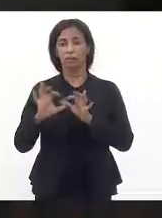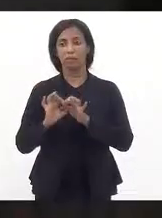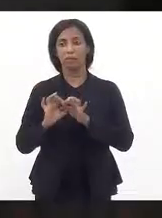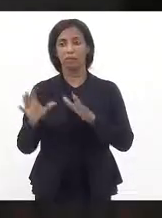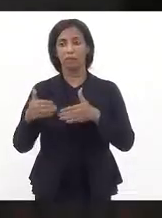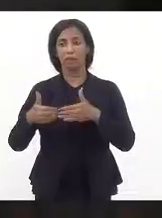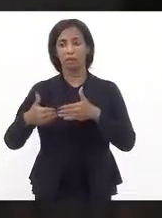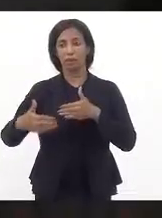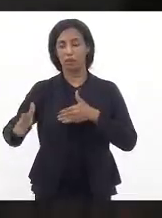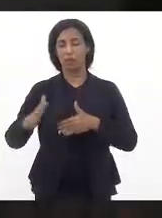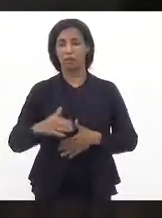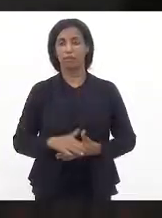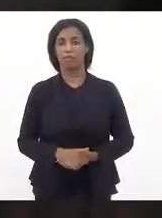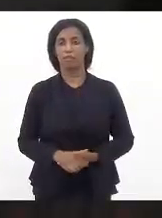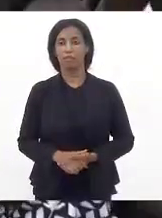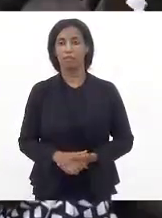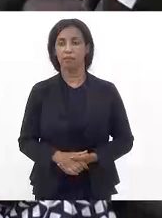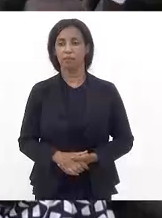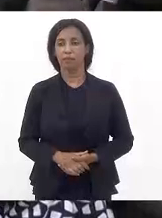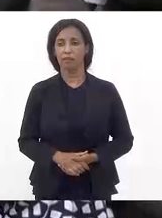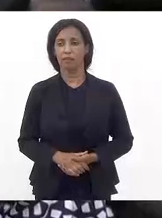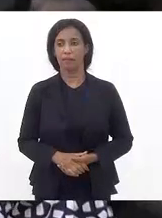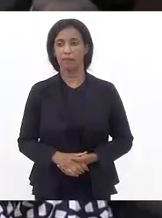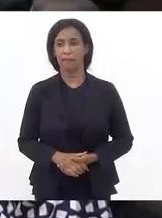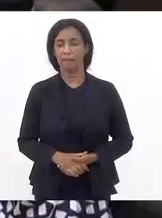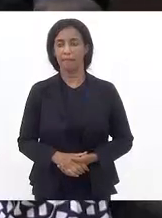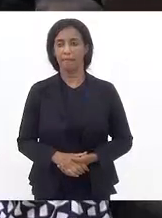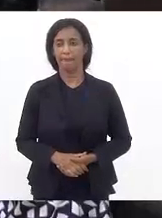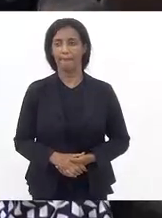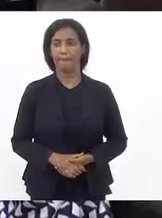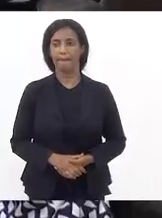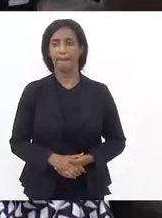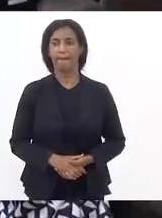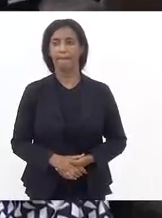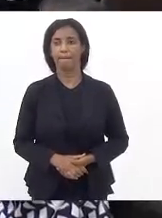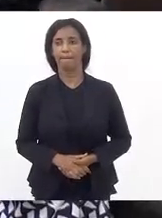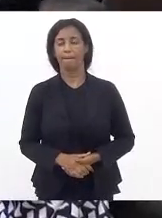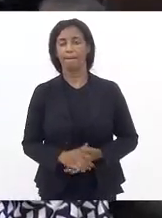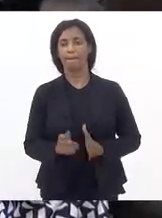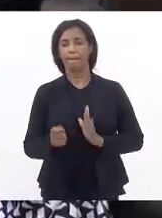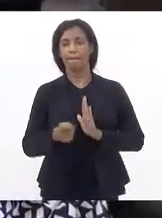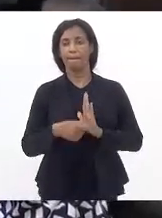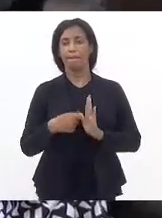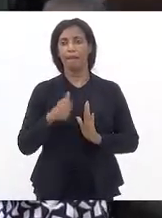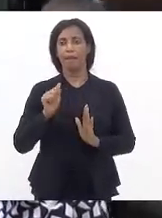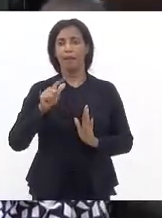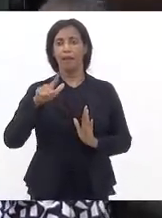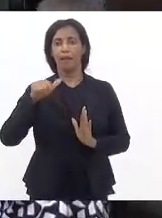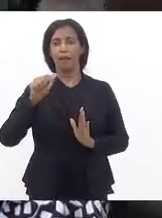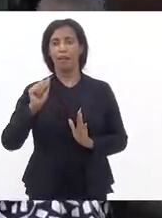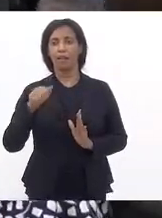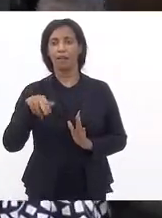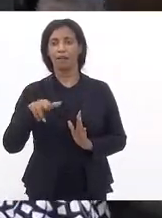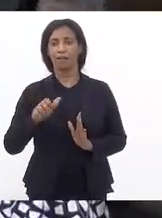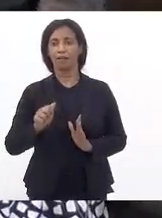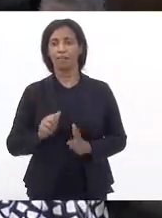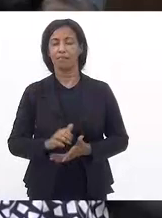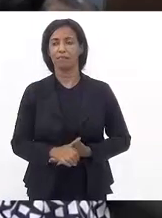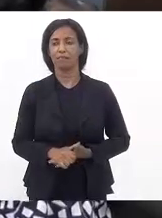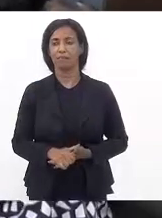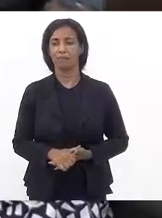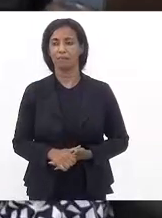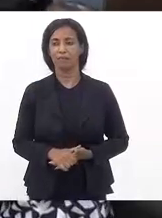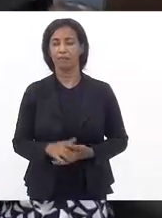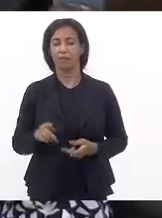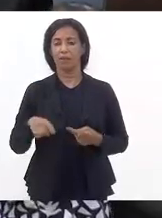liberdade de seguir sem prorrogação o deputado Alana Passos já está escrita Deputado Charles Batista pode